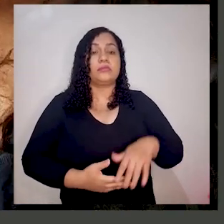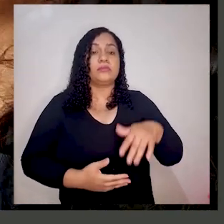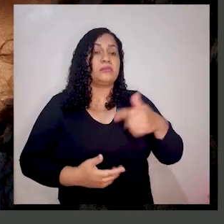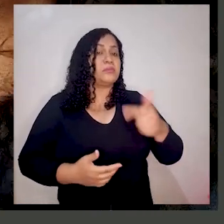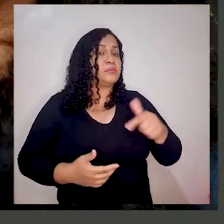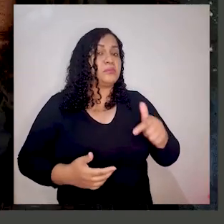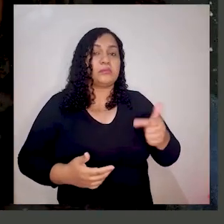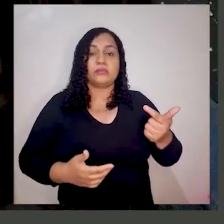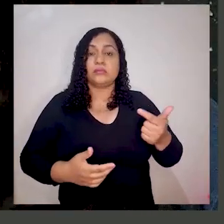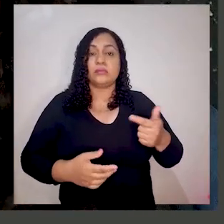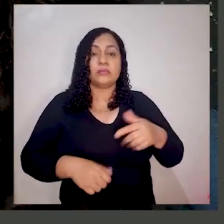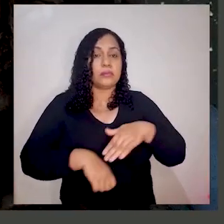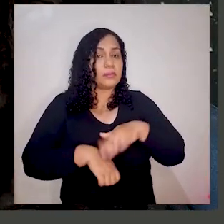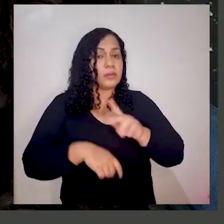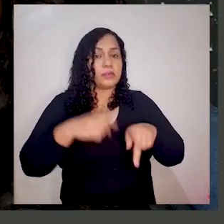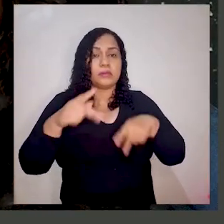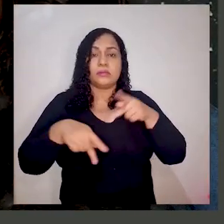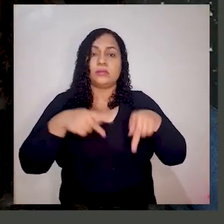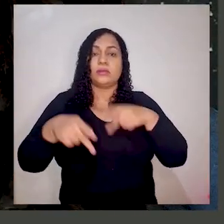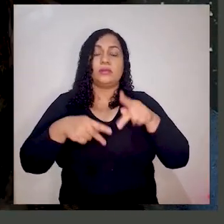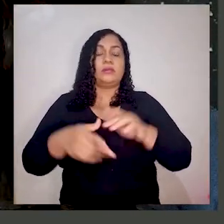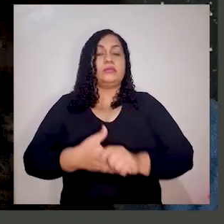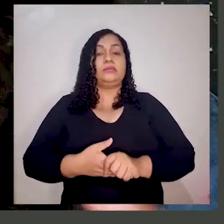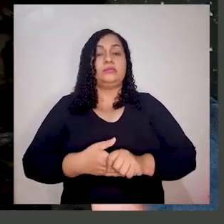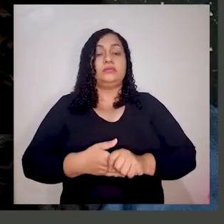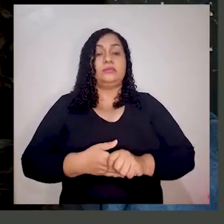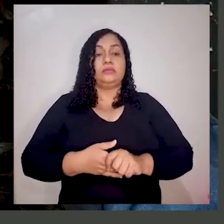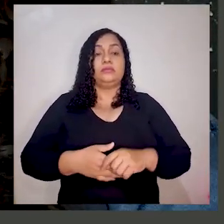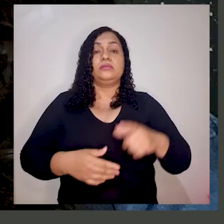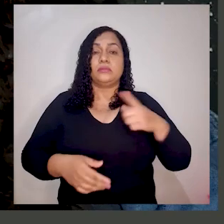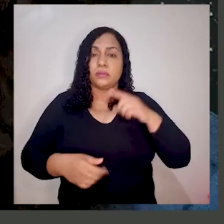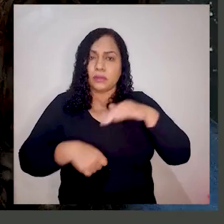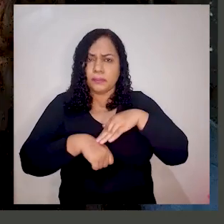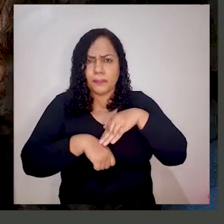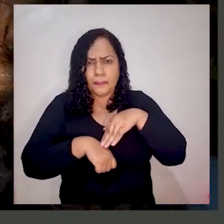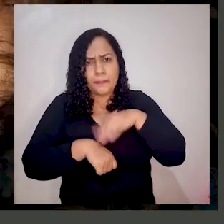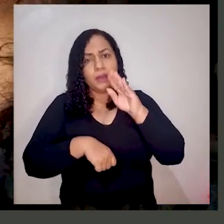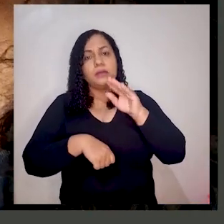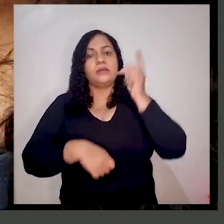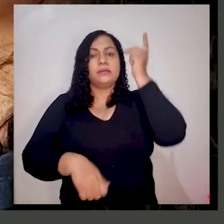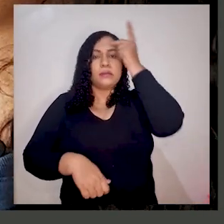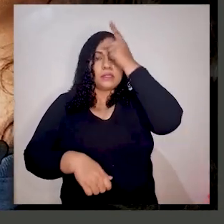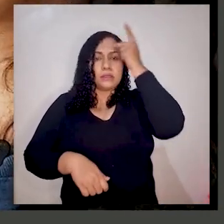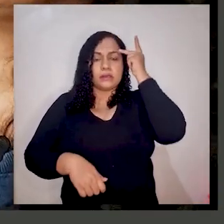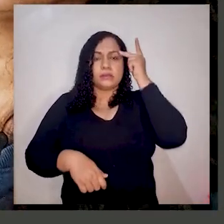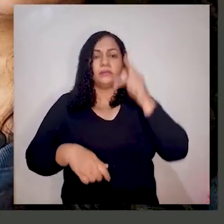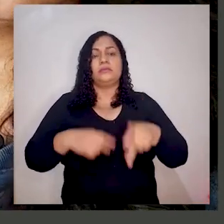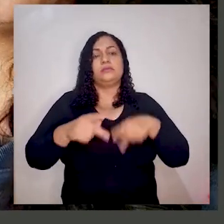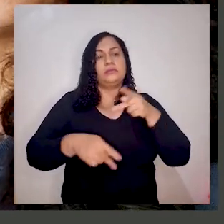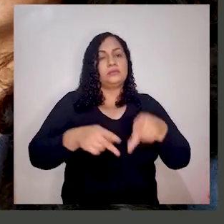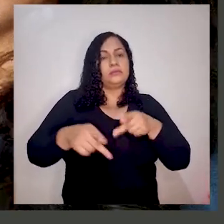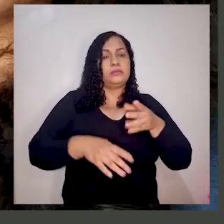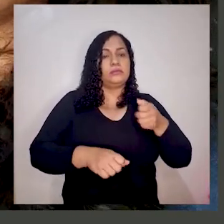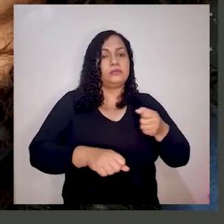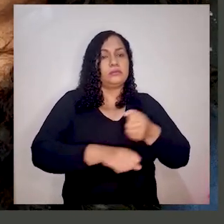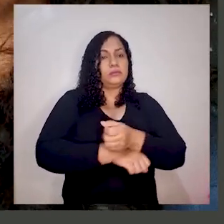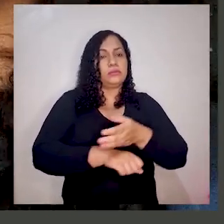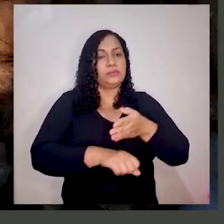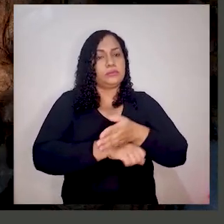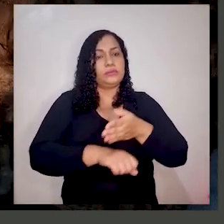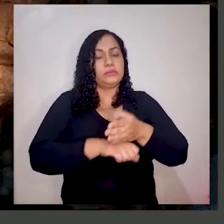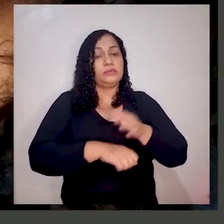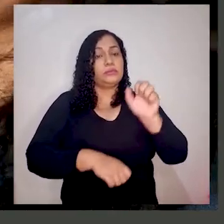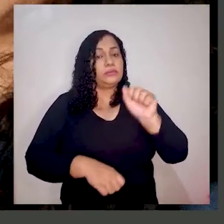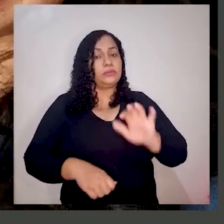são as áreas menos povoadas do Brasil. As regiões mais habitadas, observe aqui no mapa, são aqui a